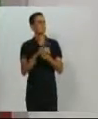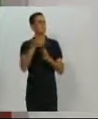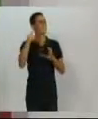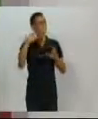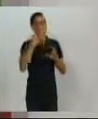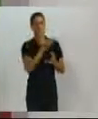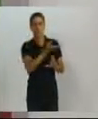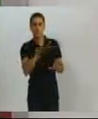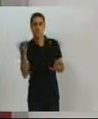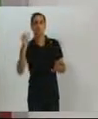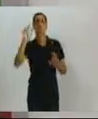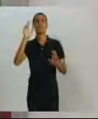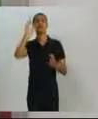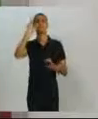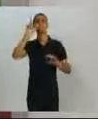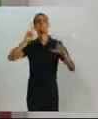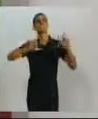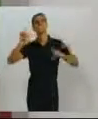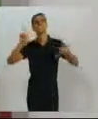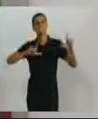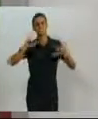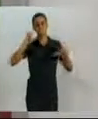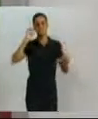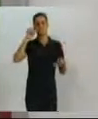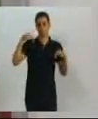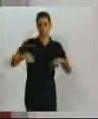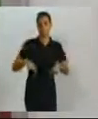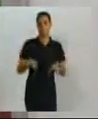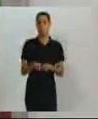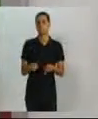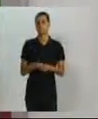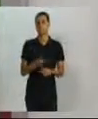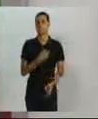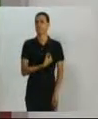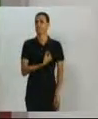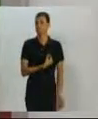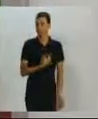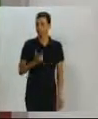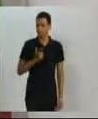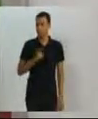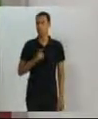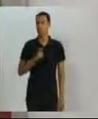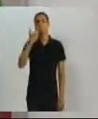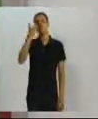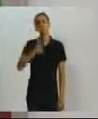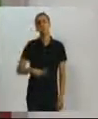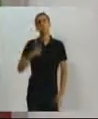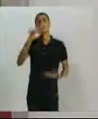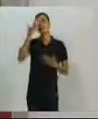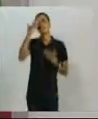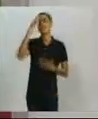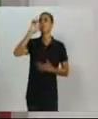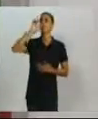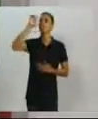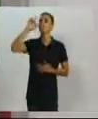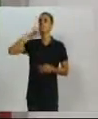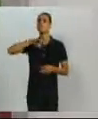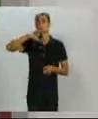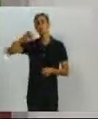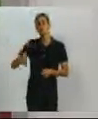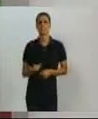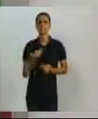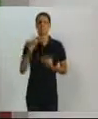acompanha pela TVL, pela internet, aqui no plenário também nessa tarde. Mais uma vez agradecer a Deus pela oportunidade, pela